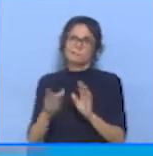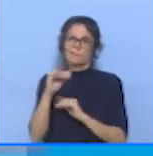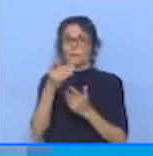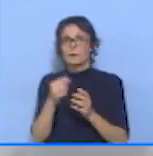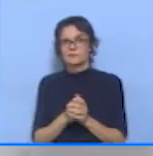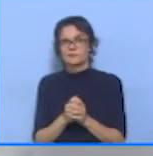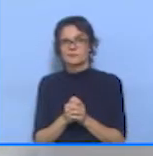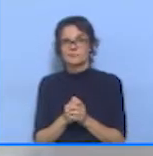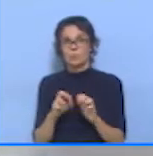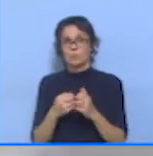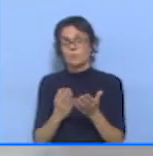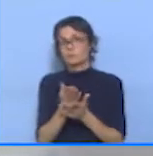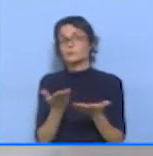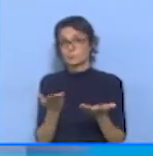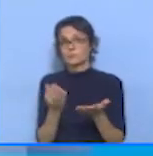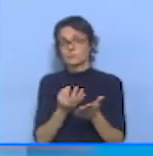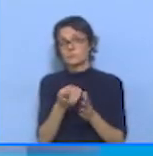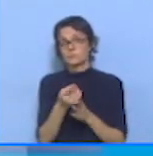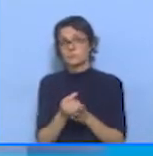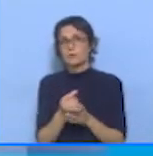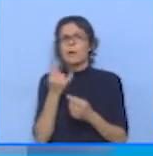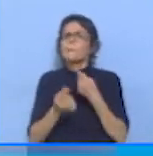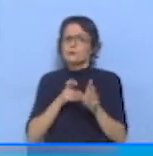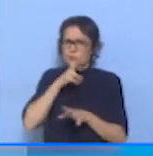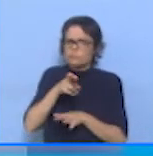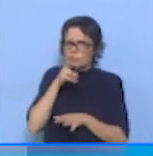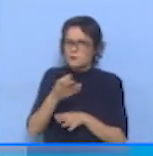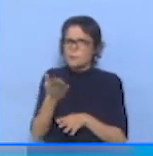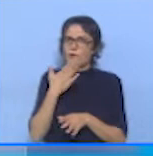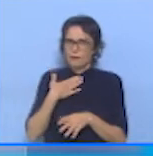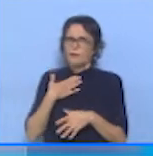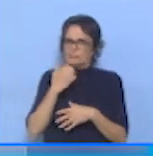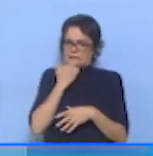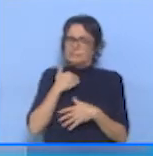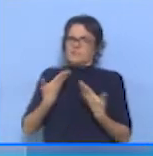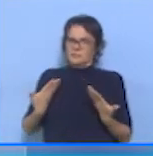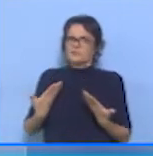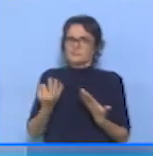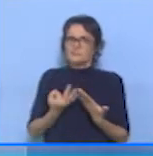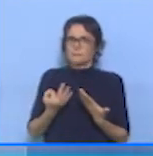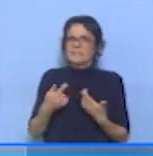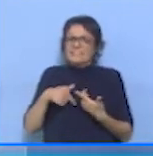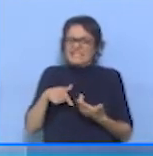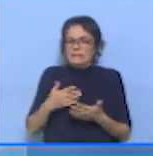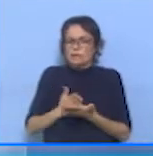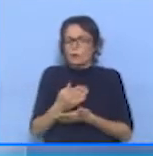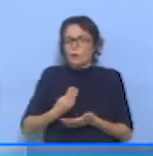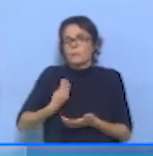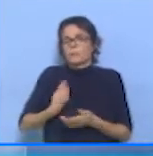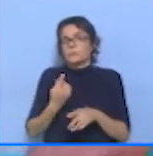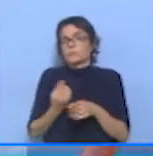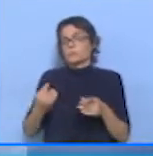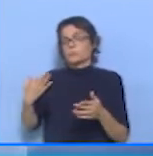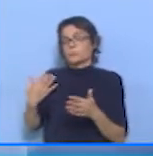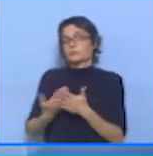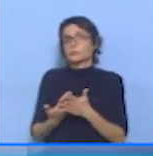necessário, não é? Mas também temos algumas respostas que são animadoras, não é? O que preocupa é porque, sobretudo nos últimos